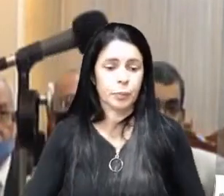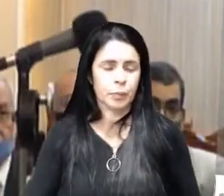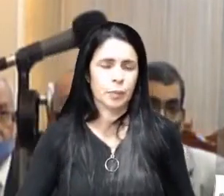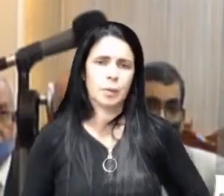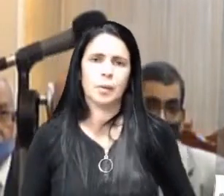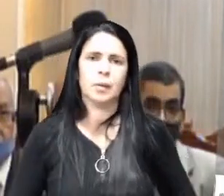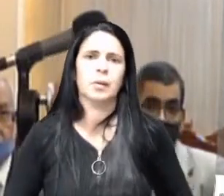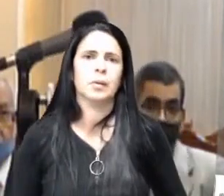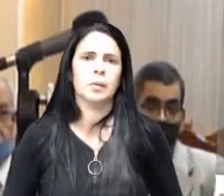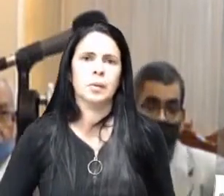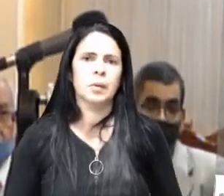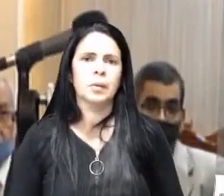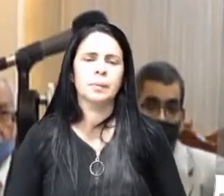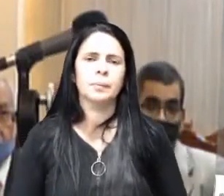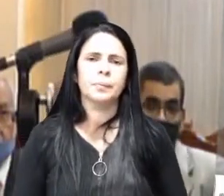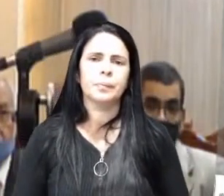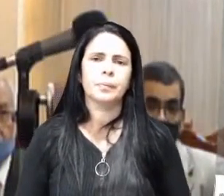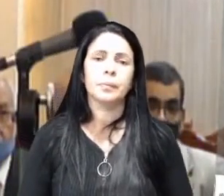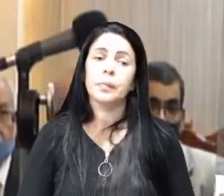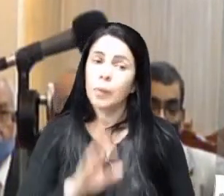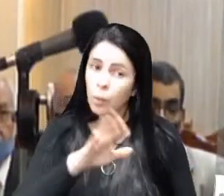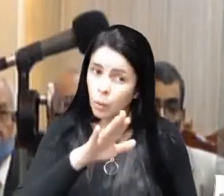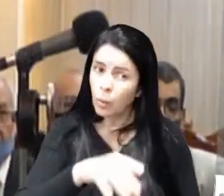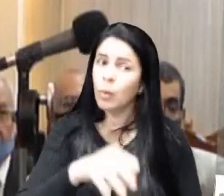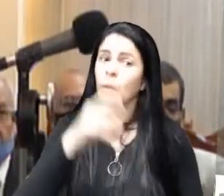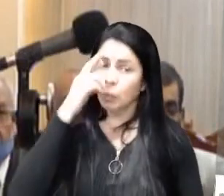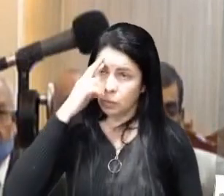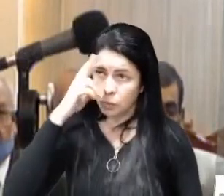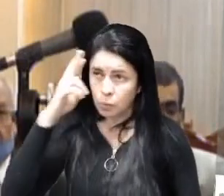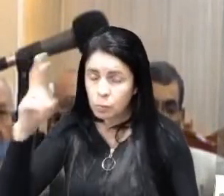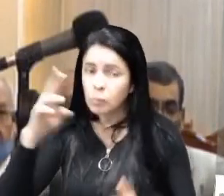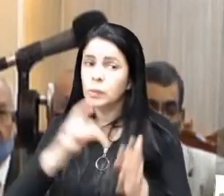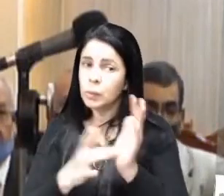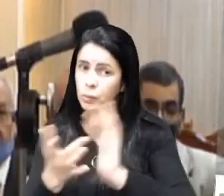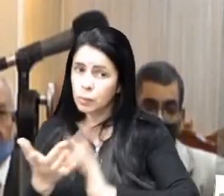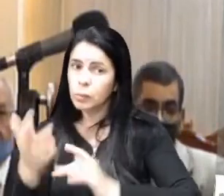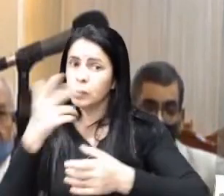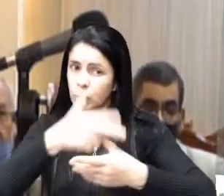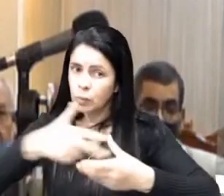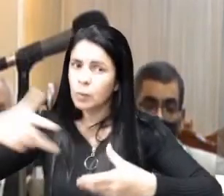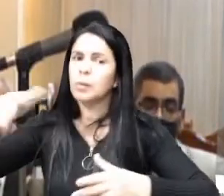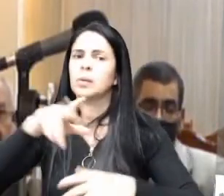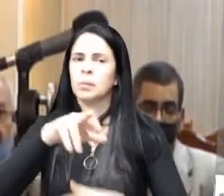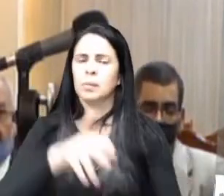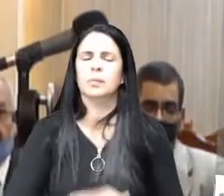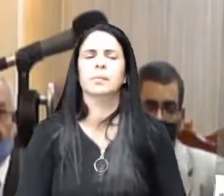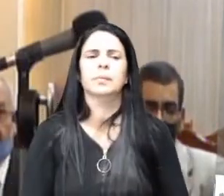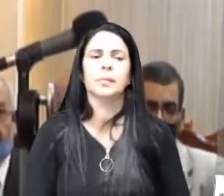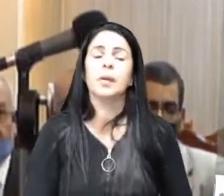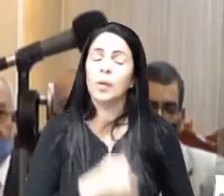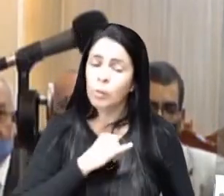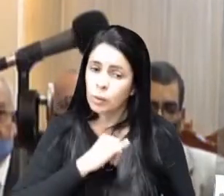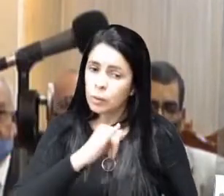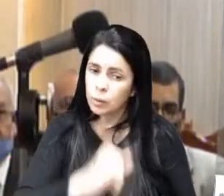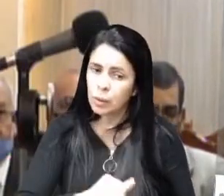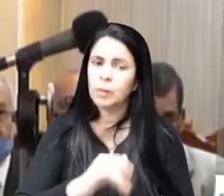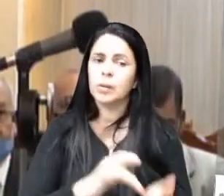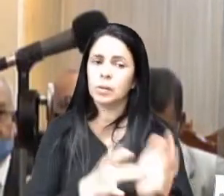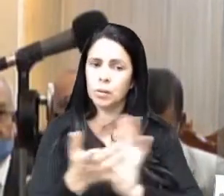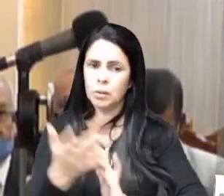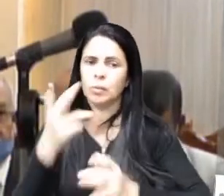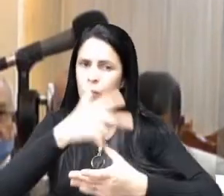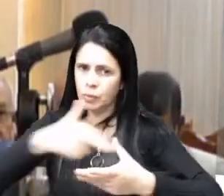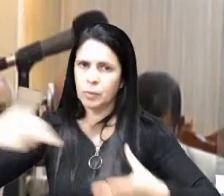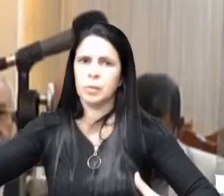veio o Senhor vem, irmãos, estou dizendo que o Senhor vem, o Senhor